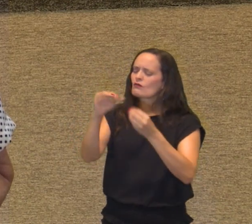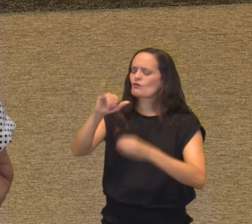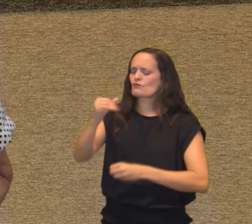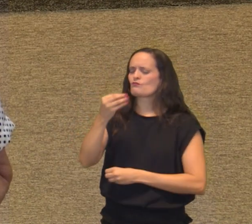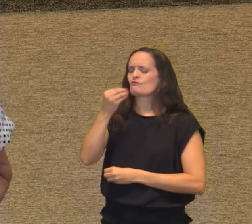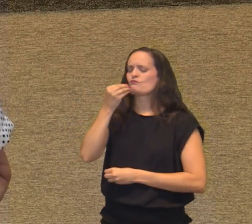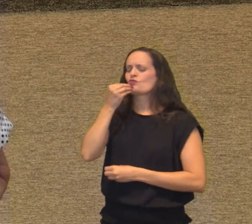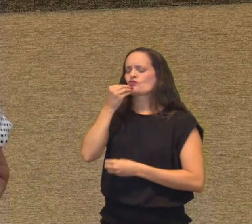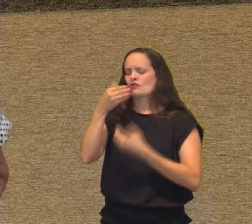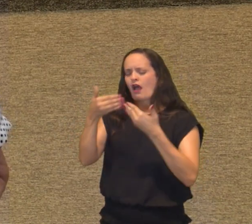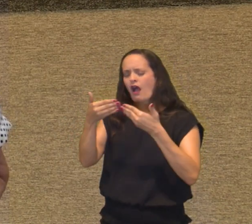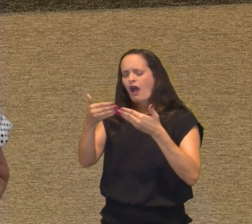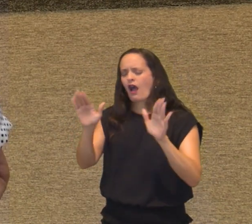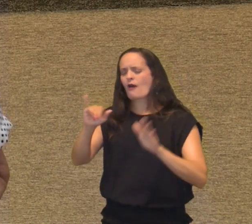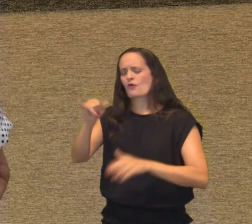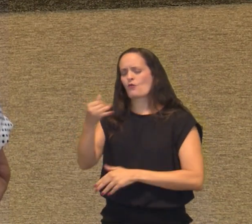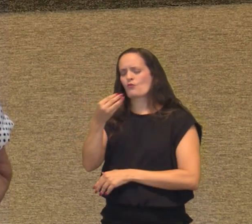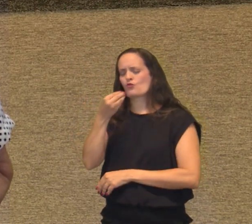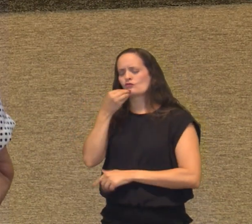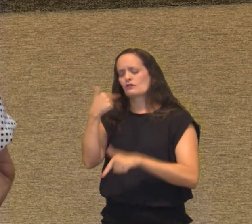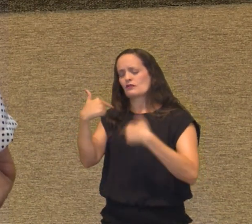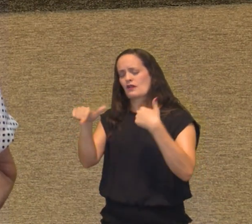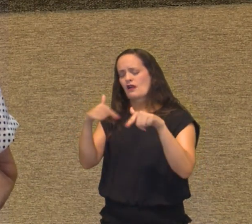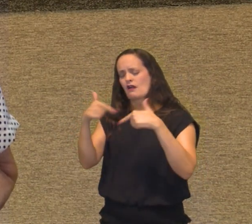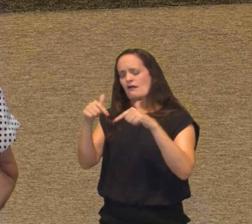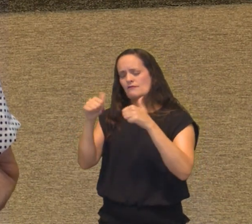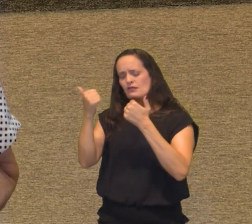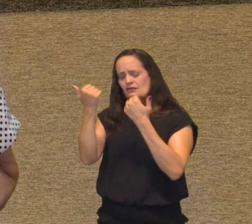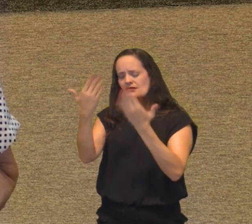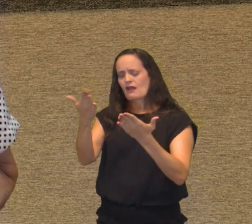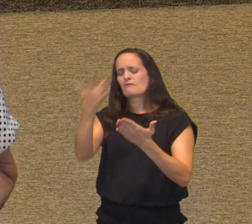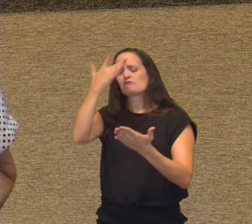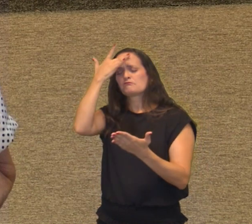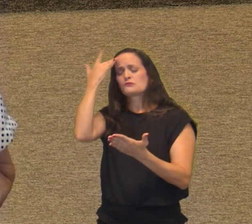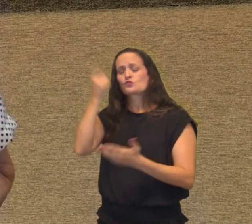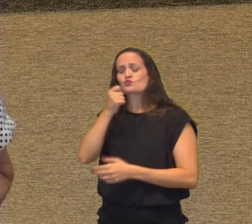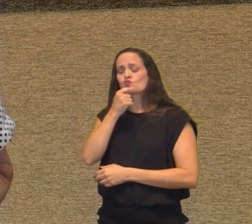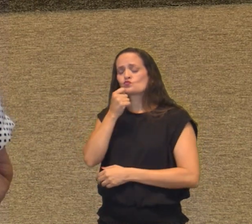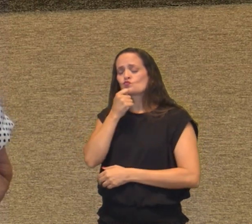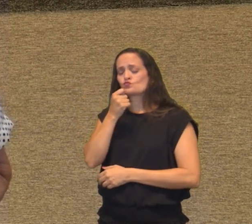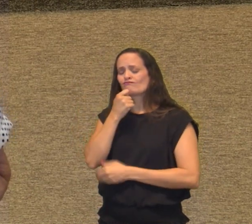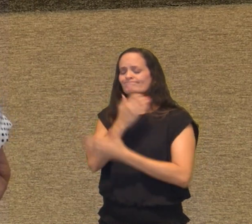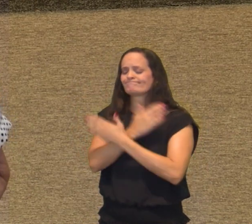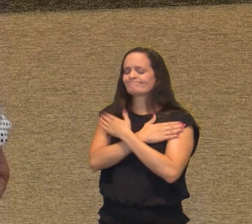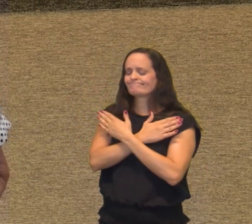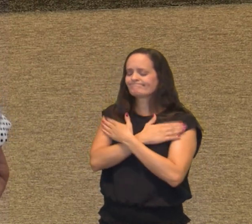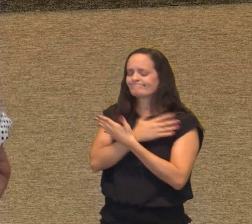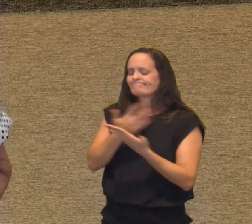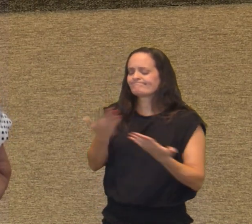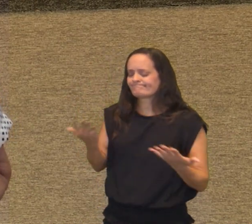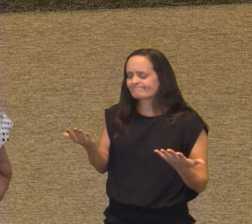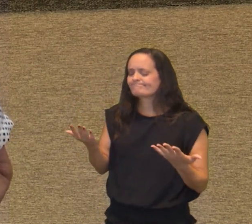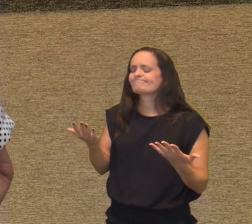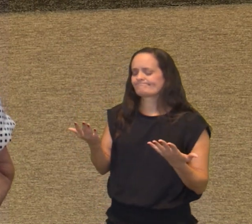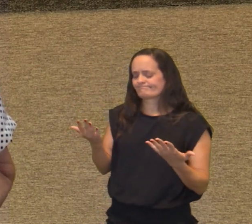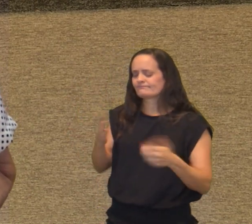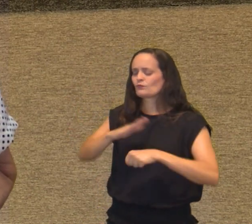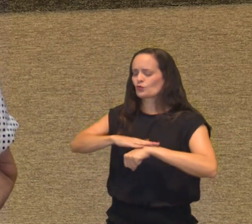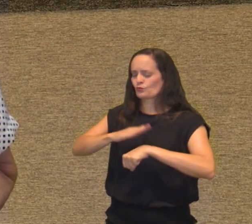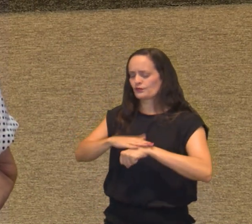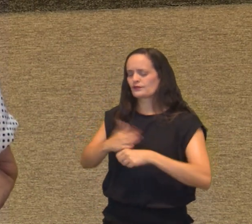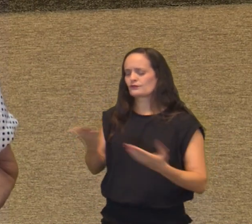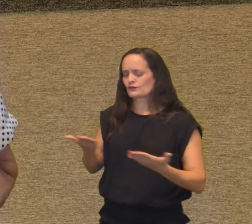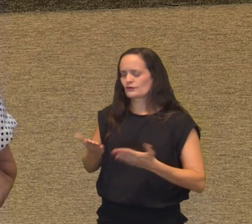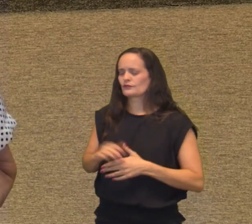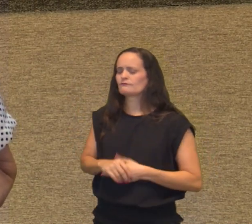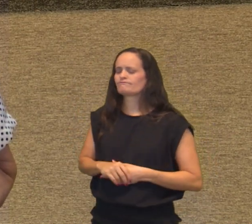as oportunidades de trabalho para cada pessoa, Senhor Deus, que ora se encontre nesta